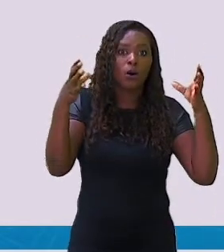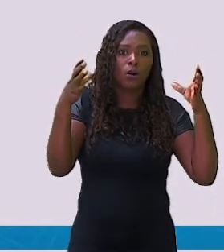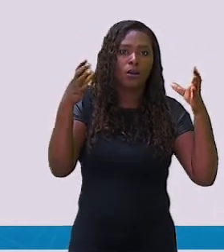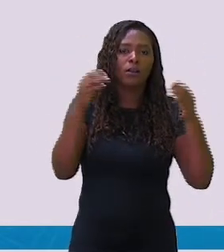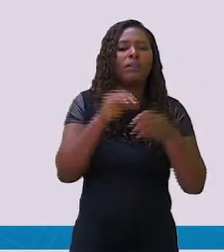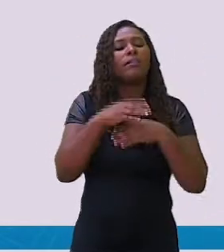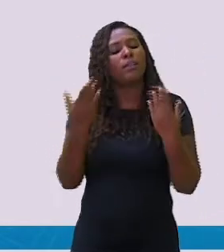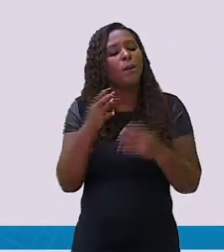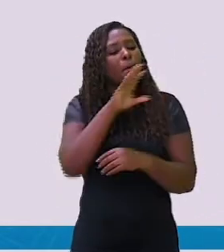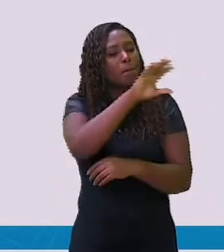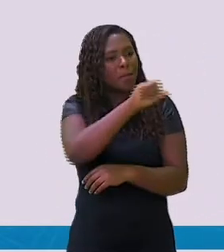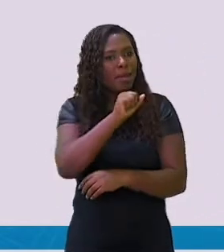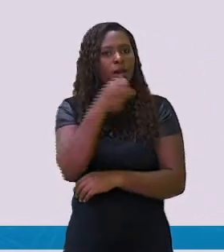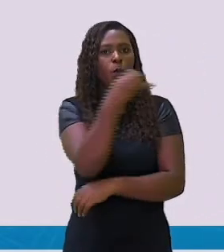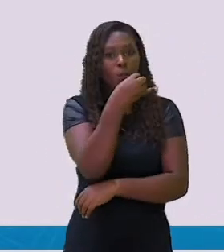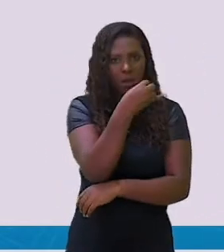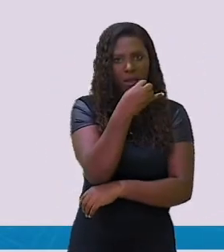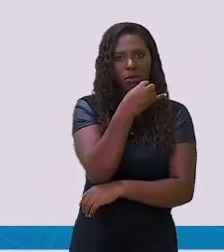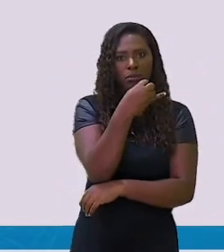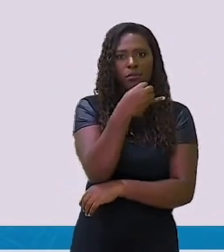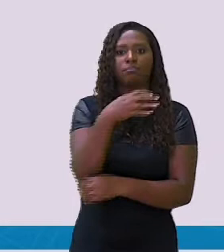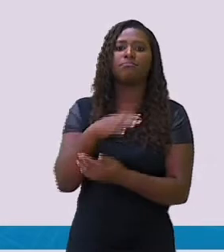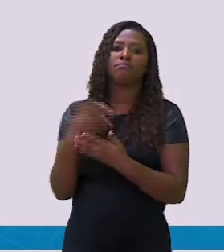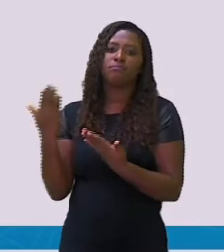1340 azuis